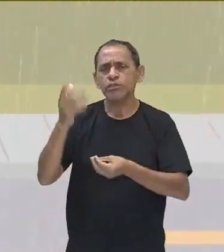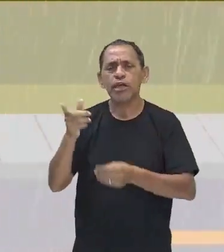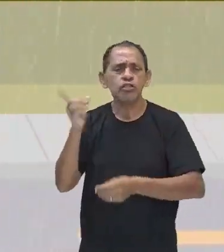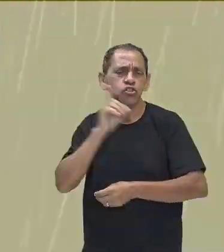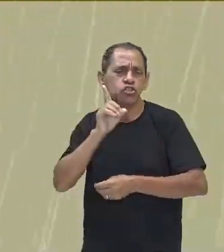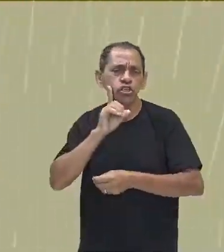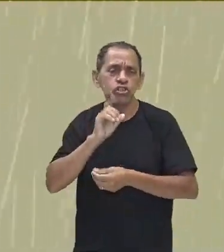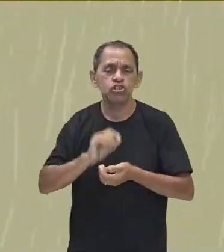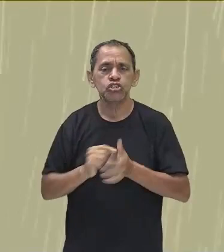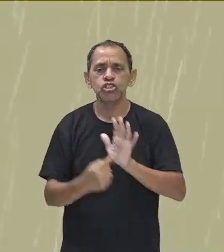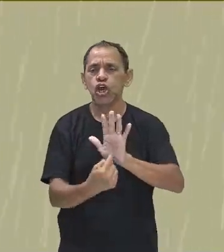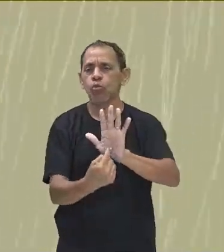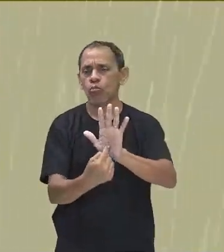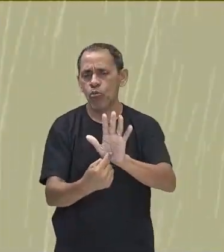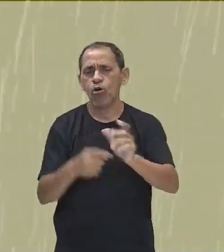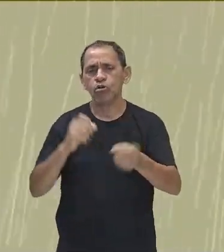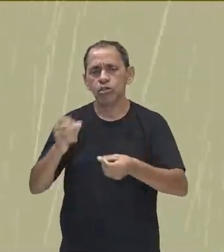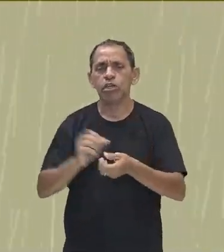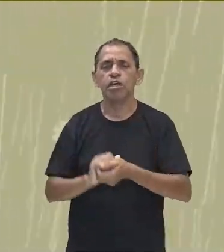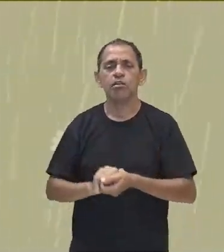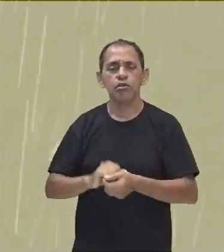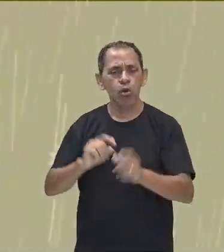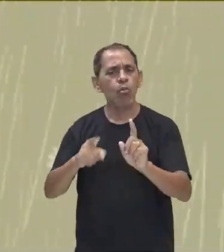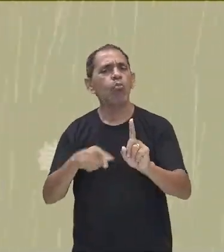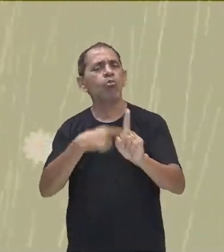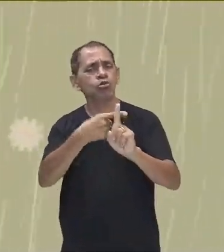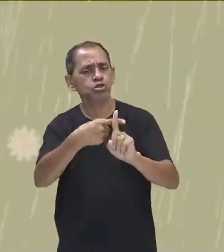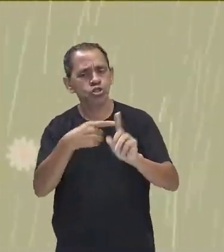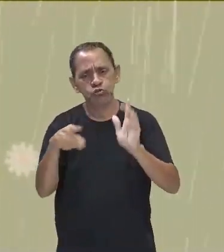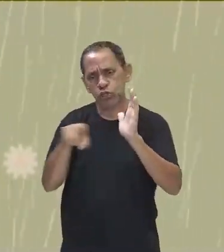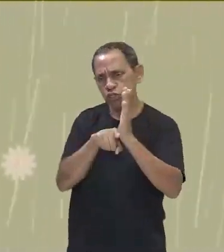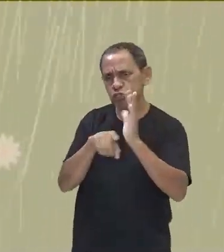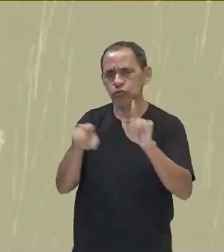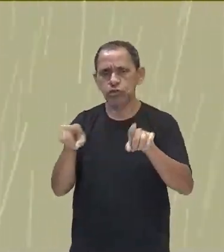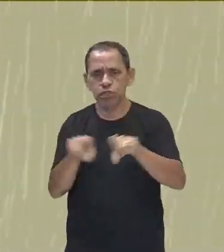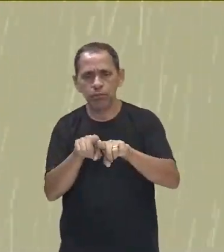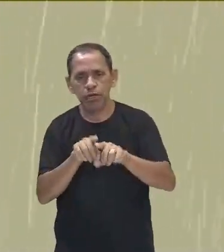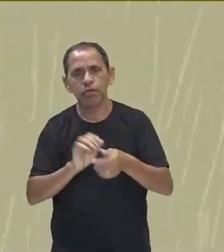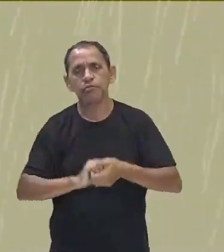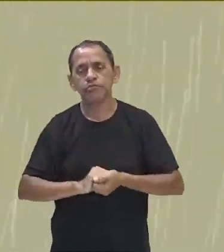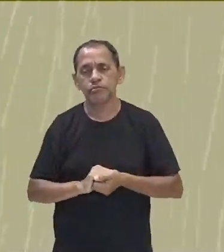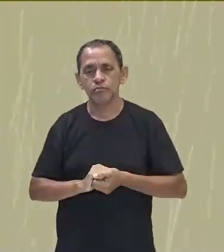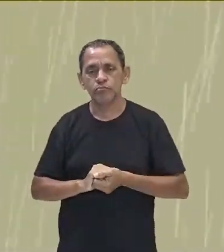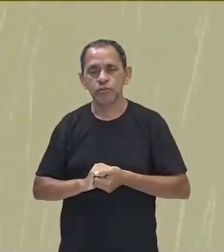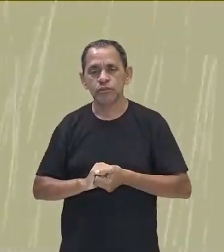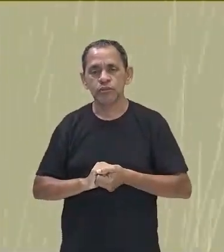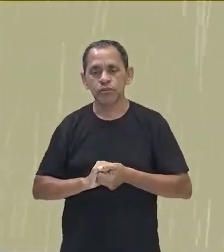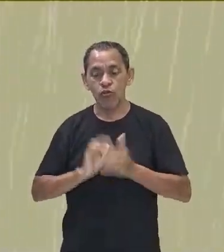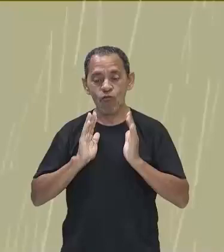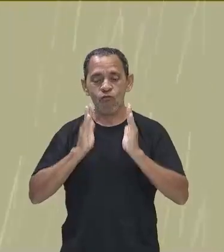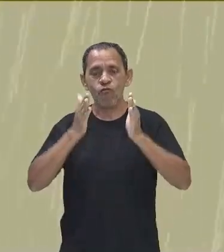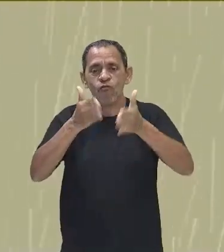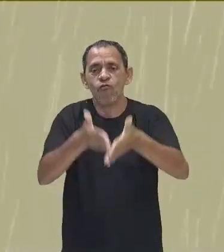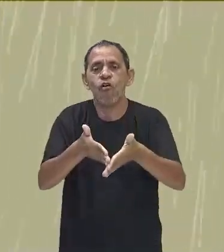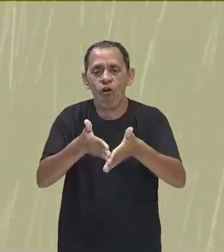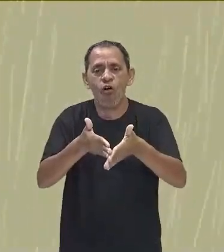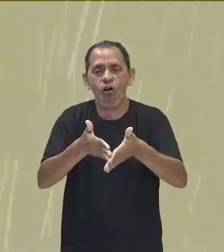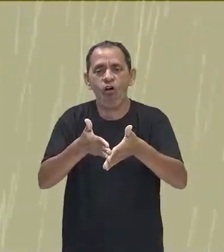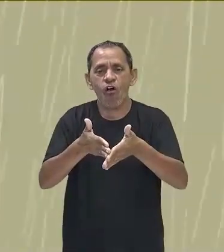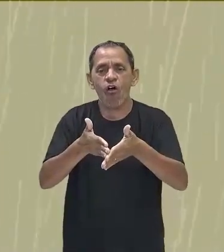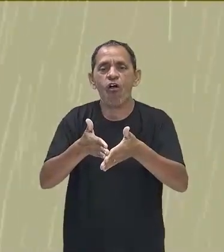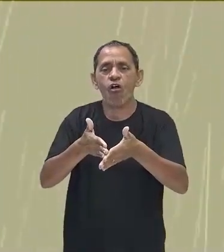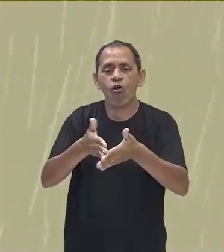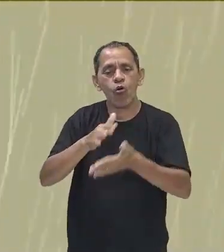apresentam aspectos positivos e negativos, e o otimismo consiste na ênfase que atribuímos aos aspectos